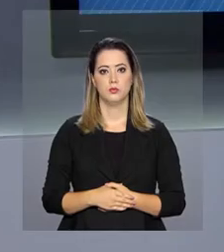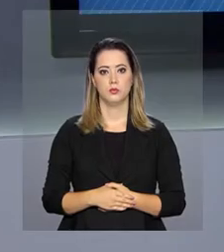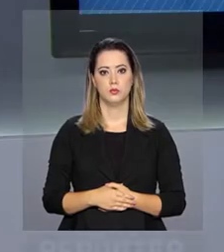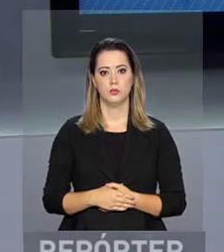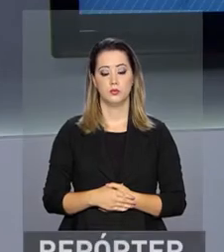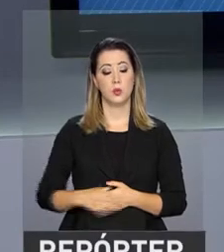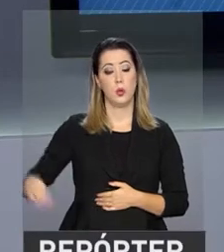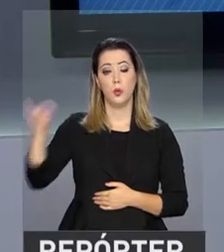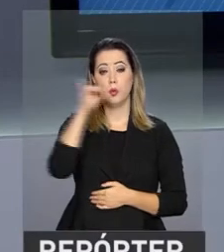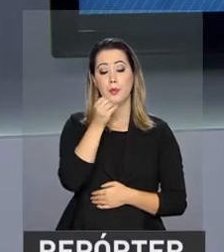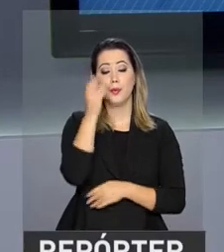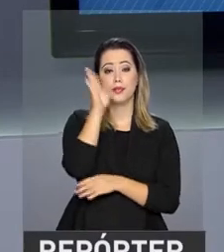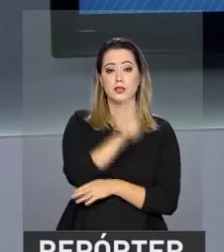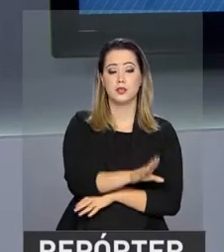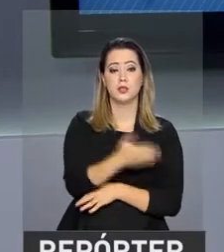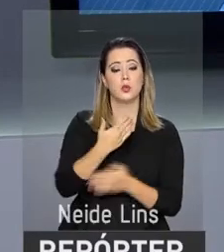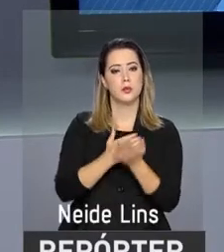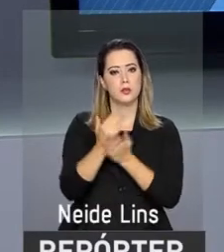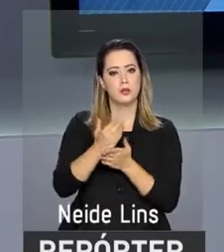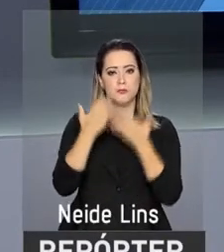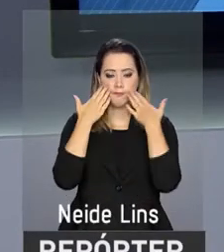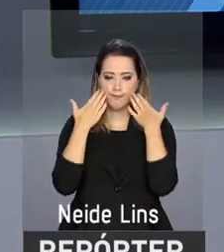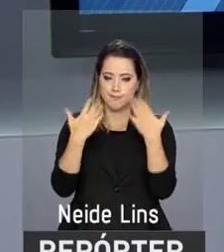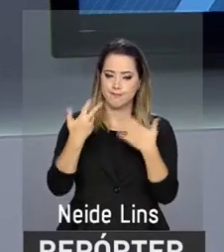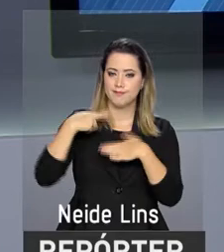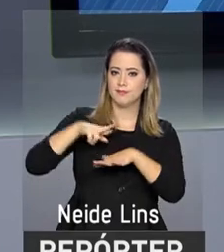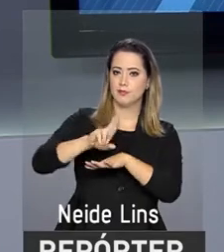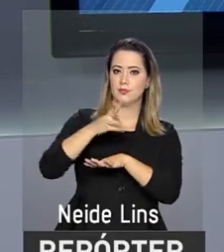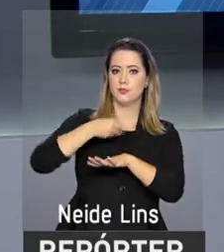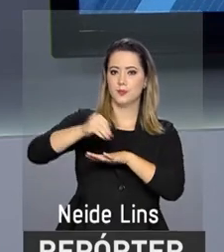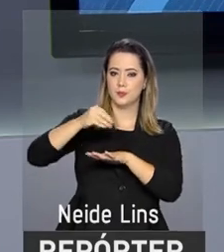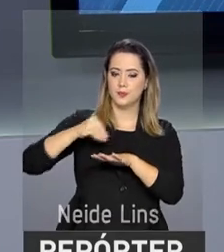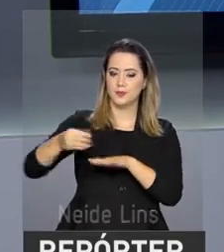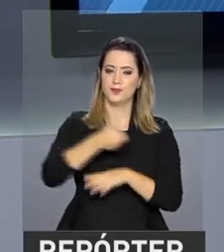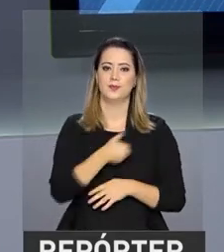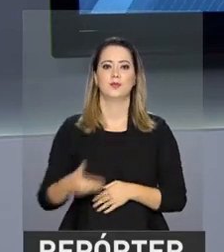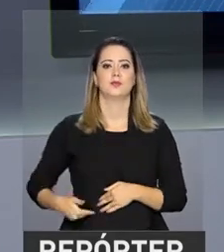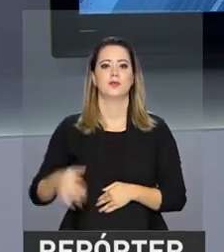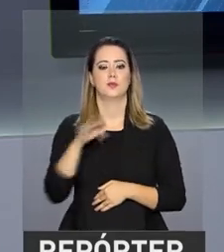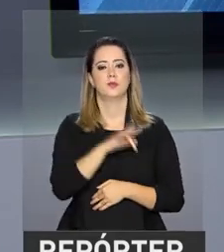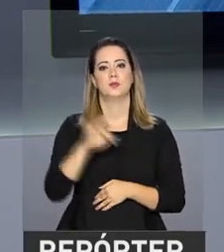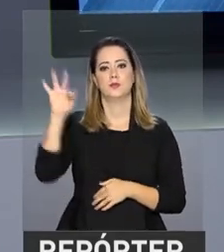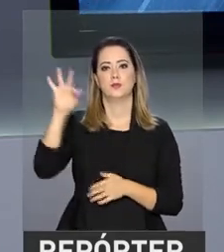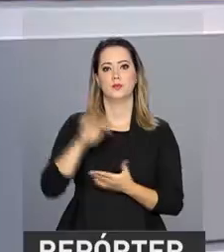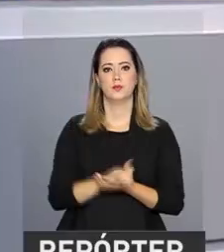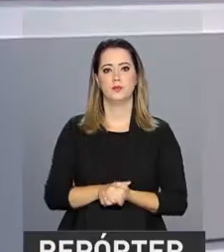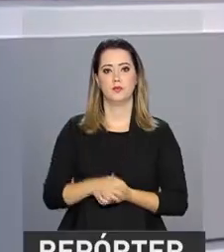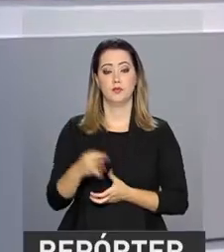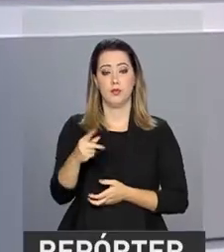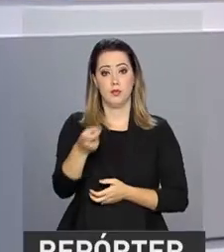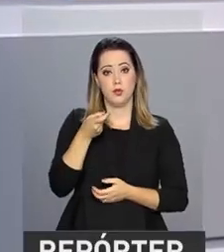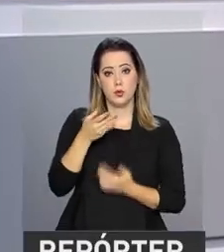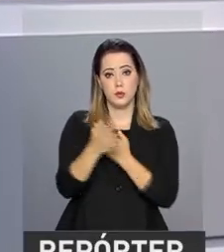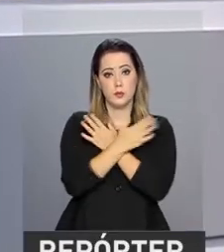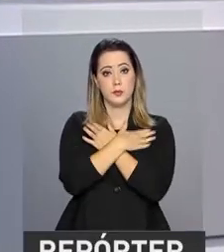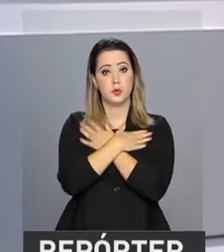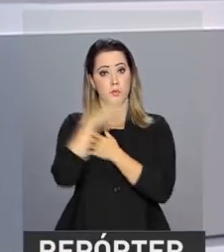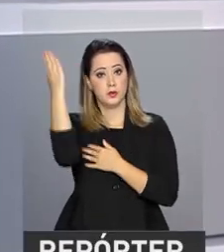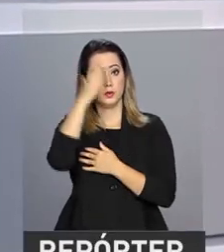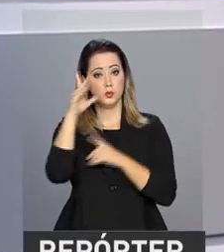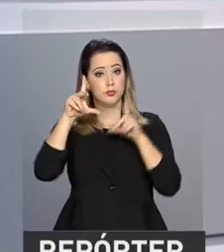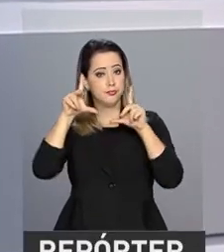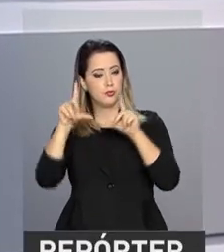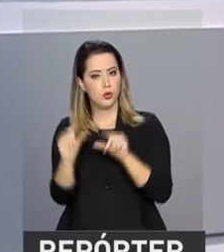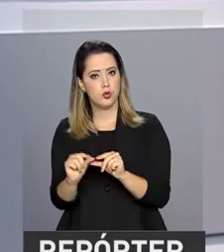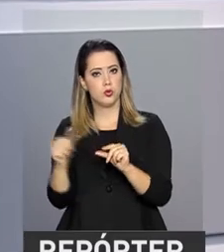olá boa tarde começa agora o repórter nbr com as notícias do governo federal a taxa de desemprego no brasil